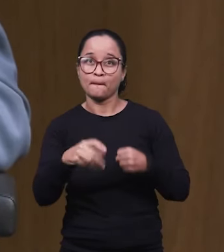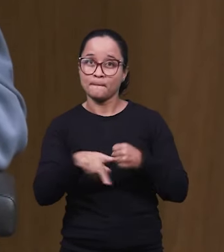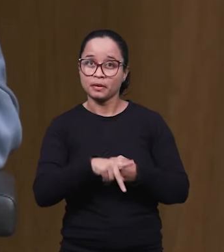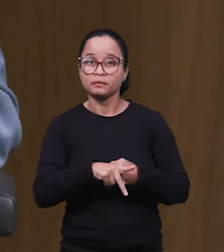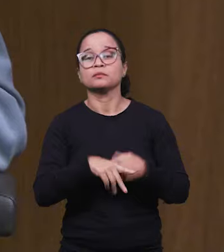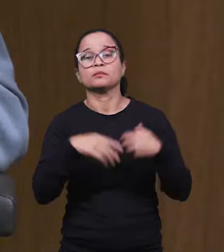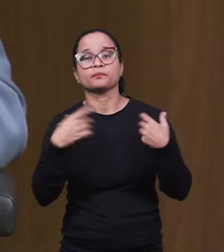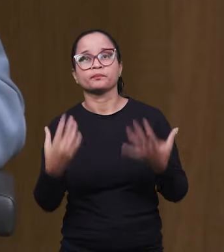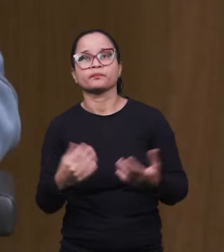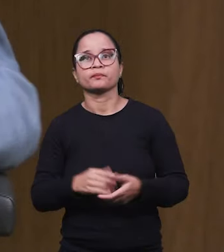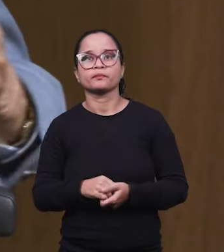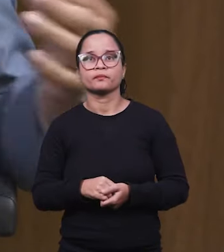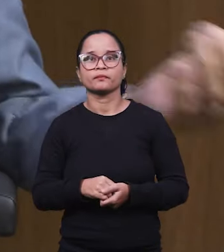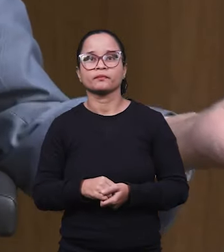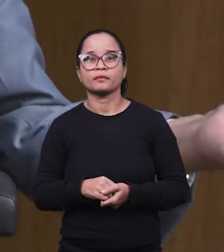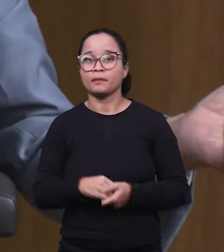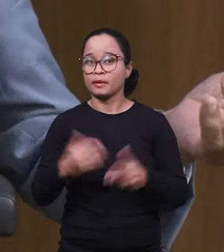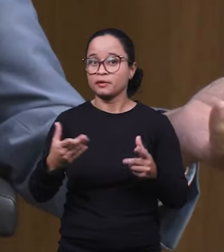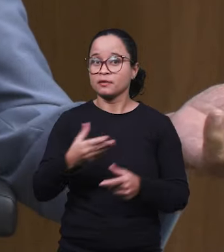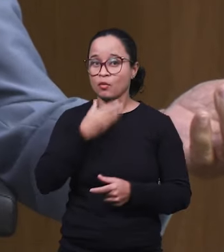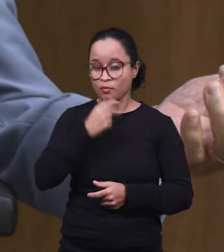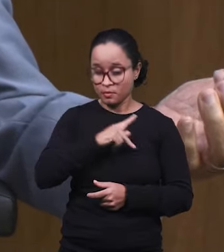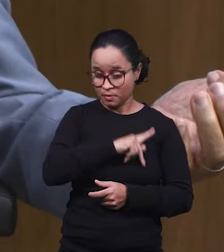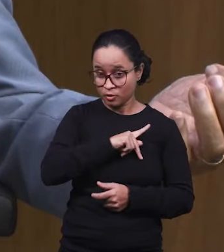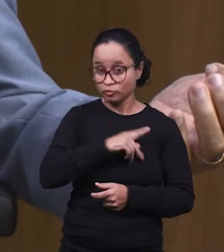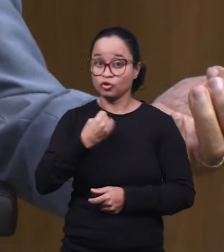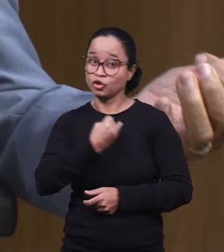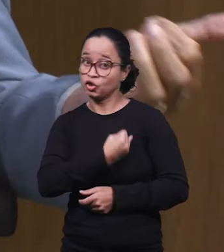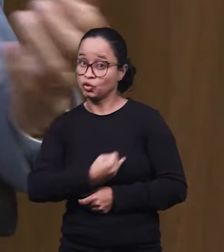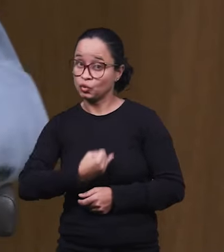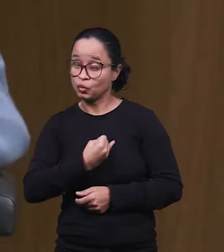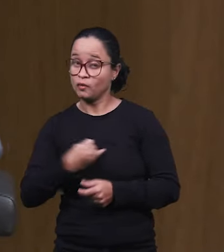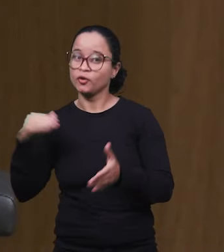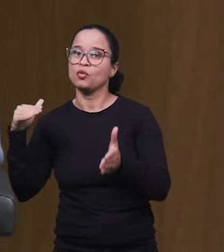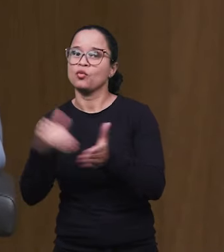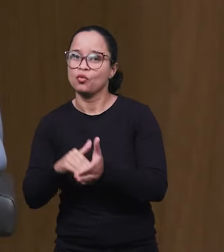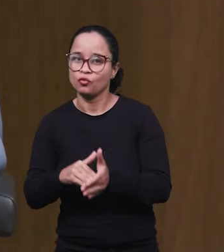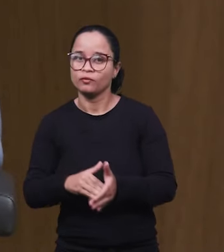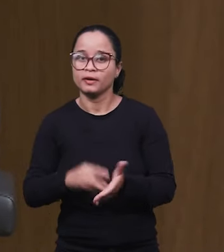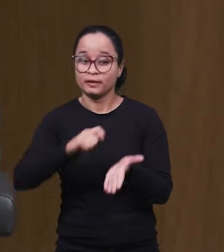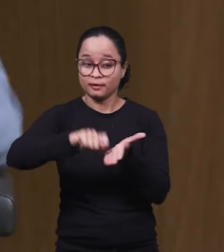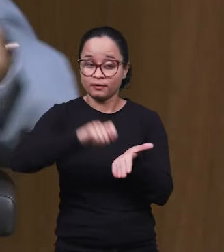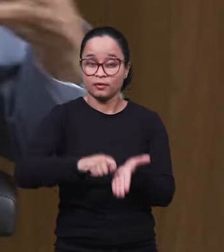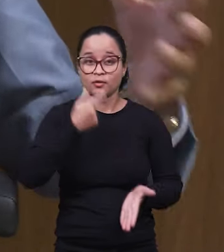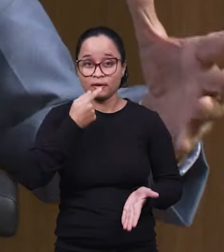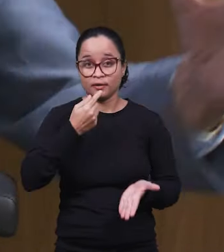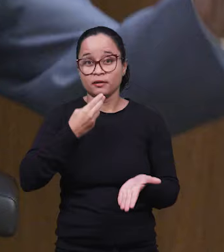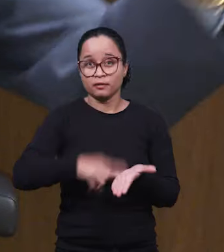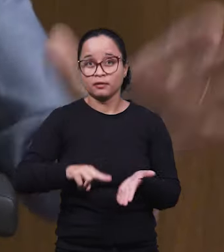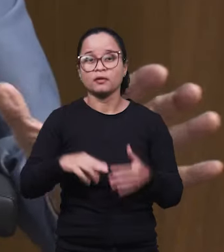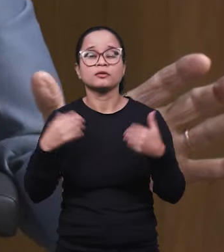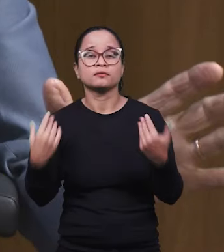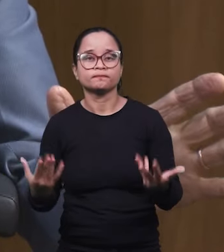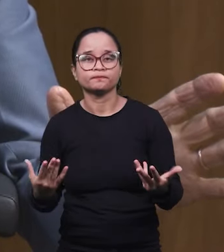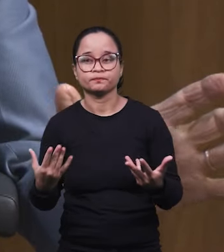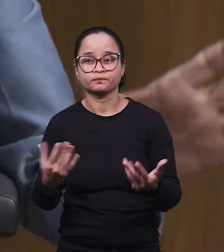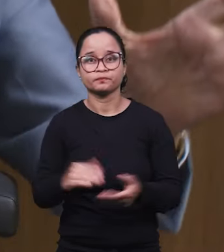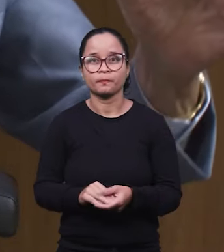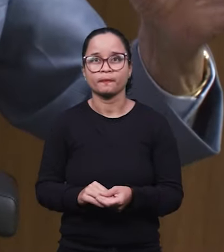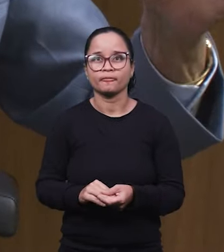Paulo e João, por último, que escreveu as 7 cartas, né? Para